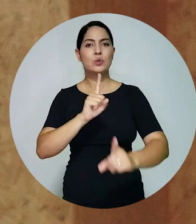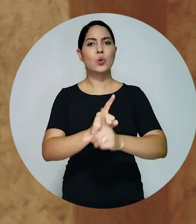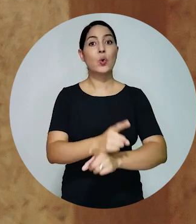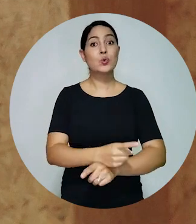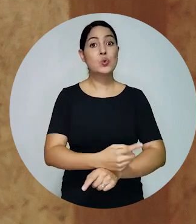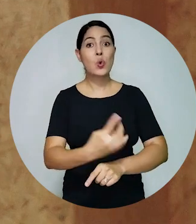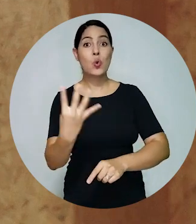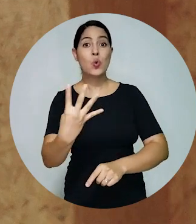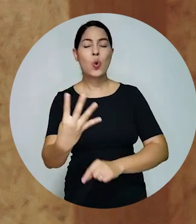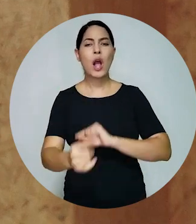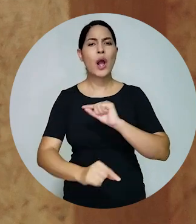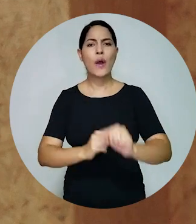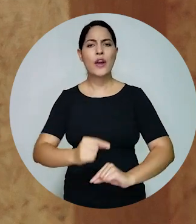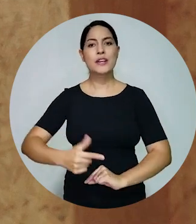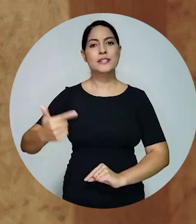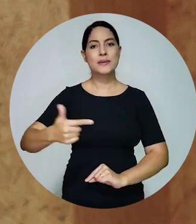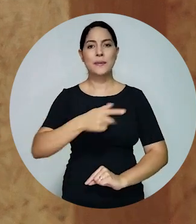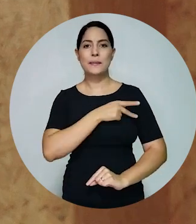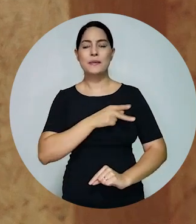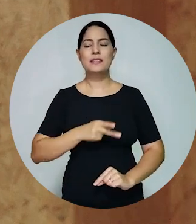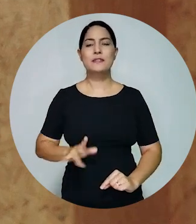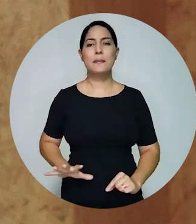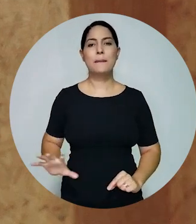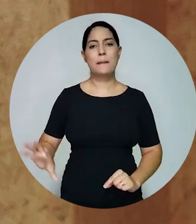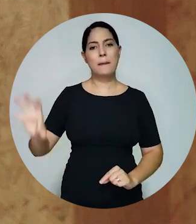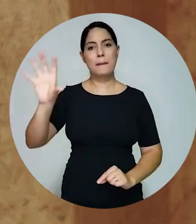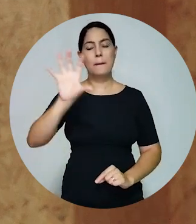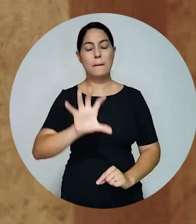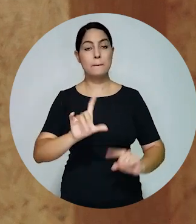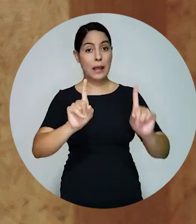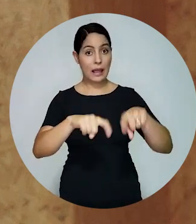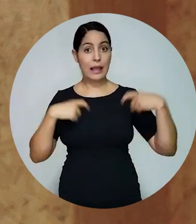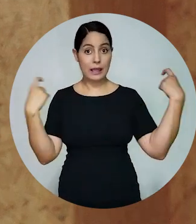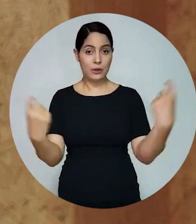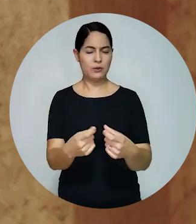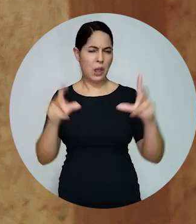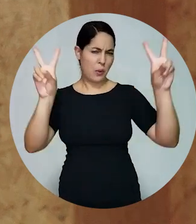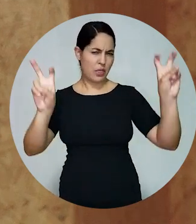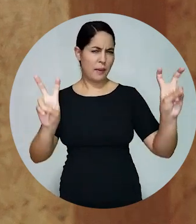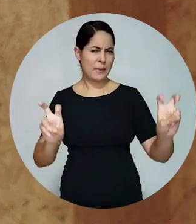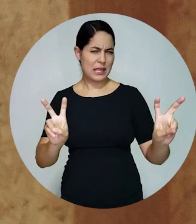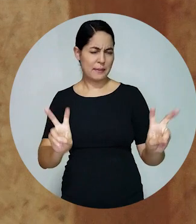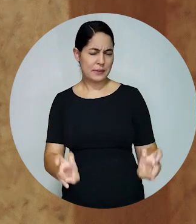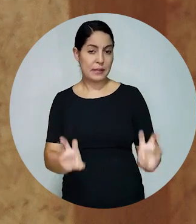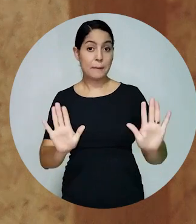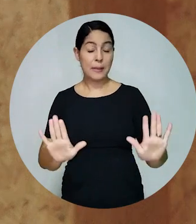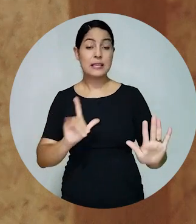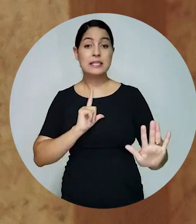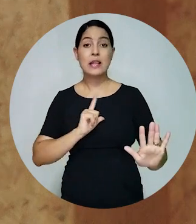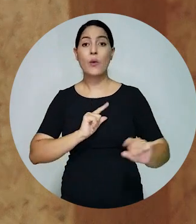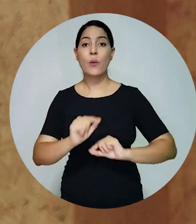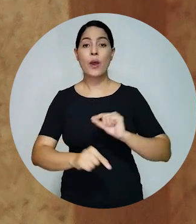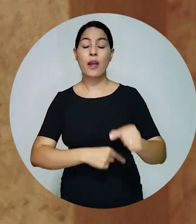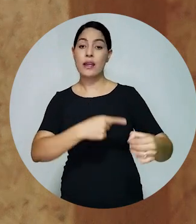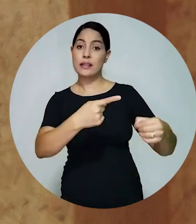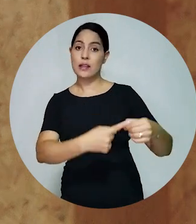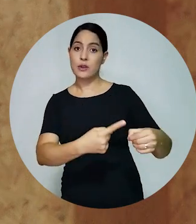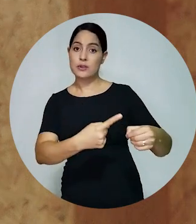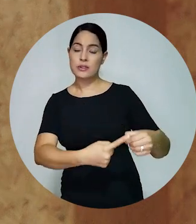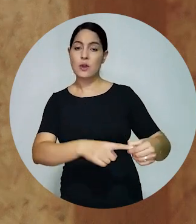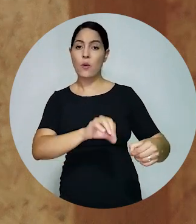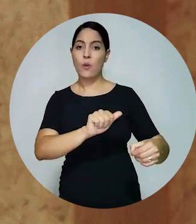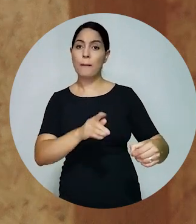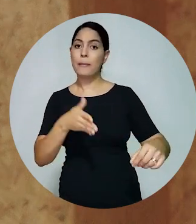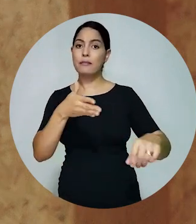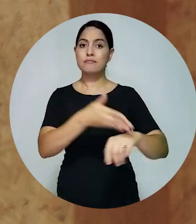OAB Nacional realizou também o 4º encontro de vice-presidentes dos conselhos seccionais. A reunião tratou, entre outros